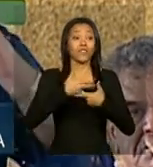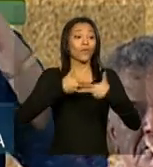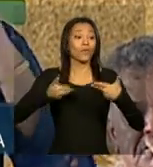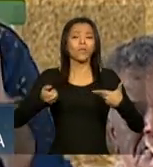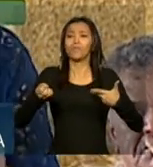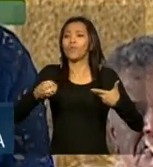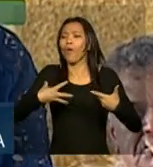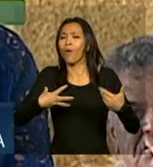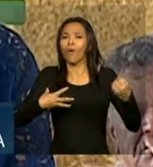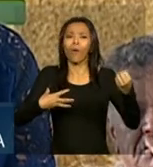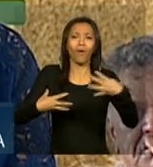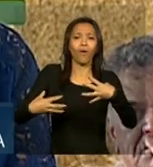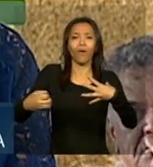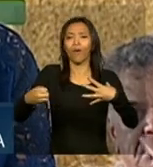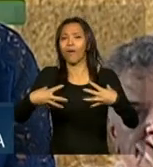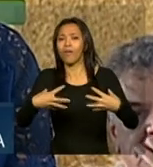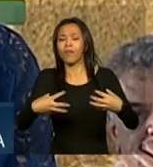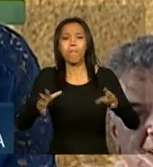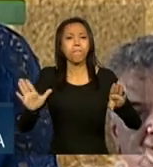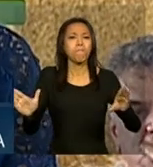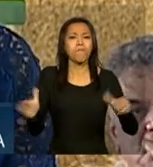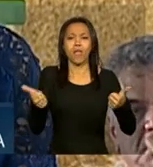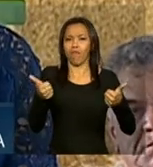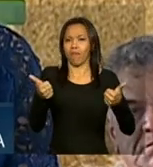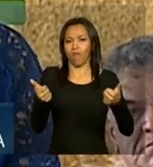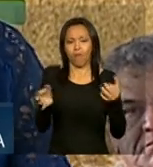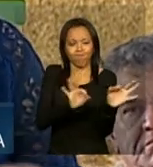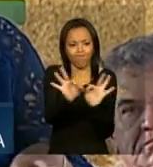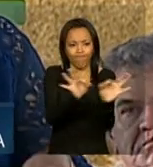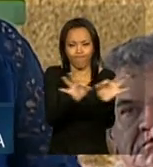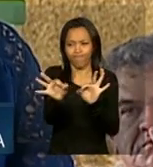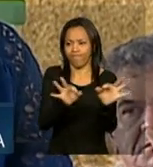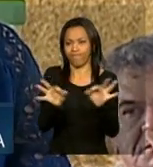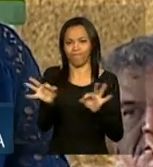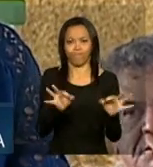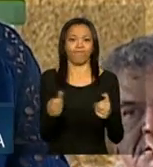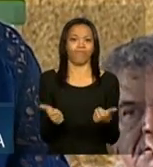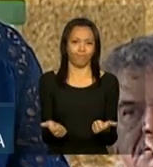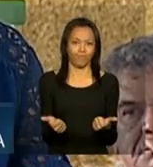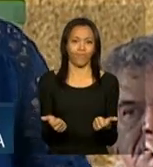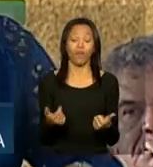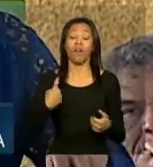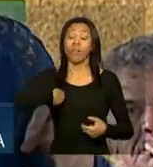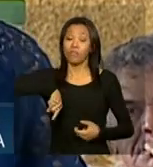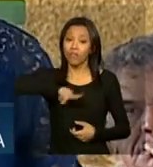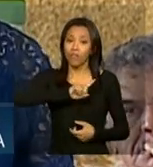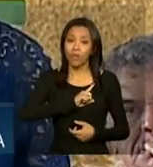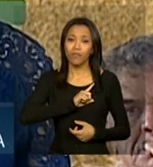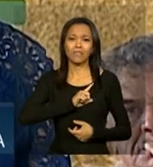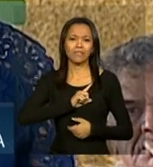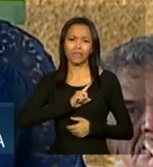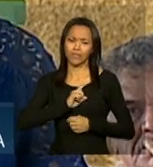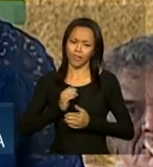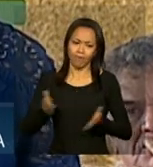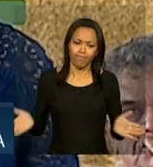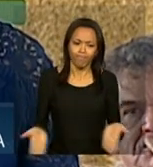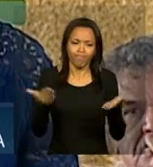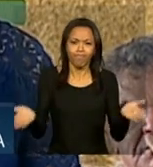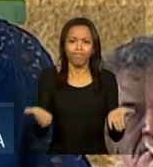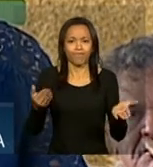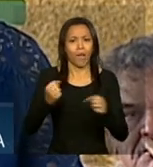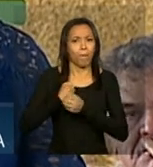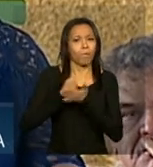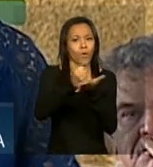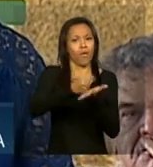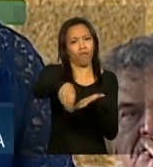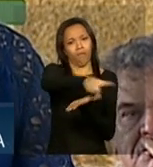novas, podem ser feitas da melhor forma possível. Nós temos de dar todo o empenho para que aqui